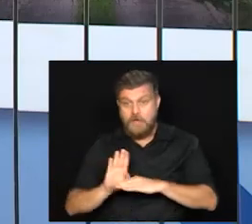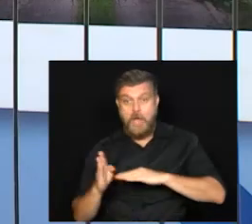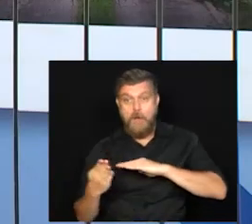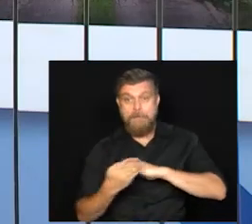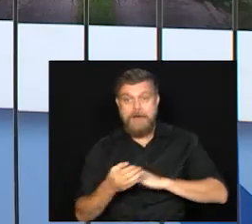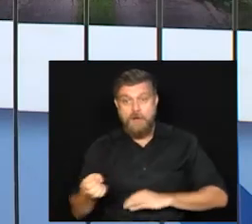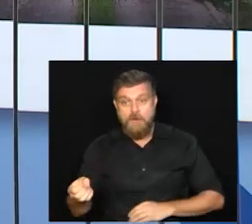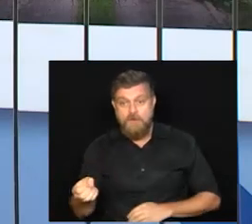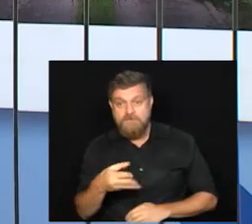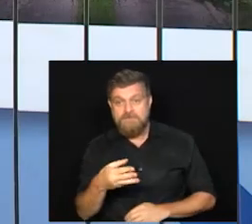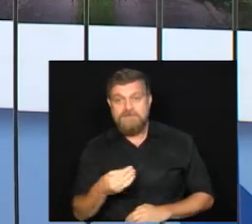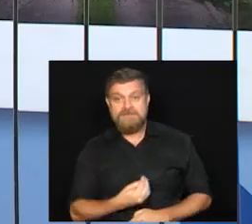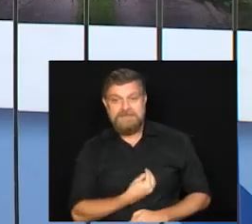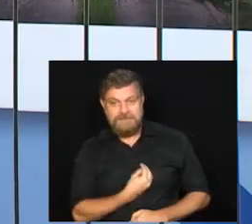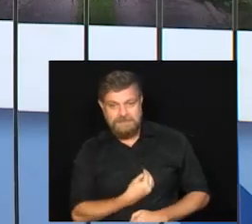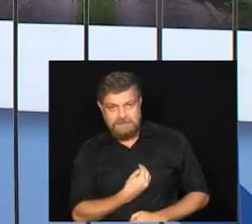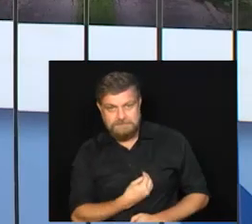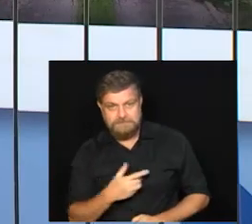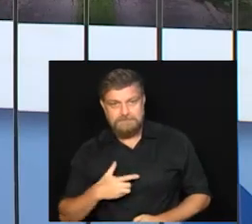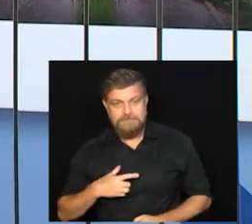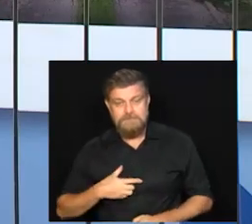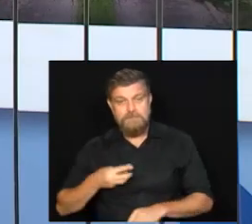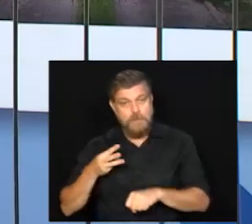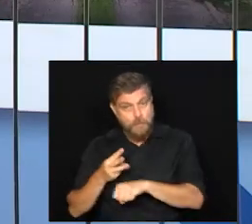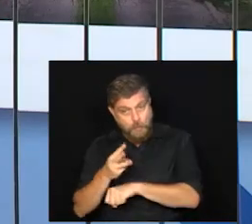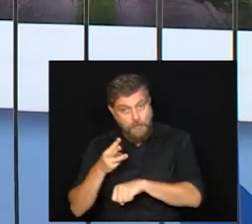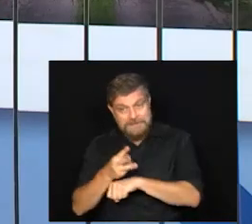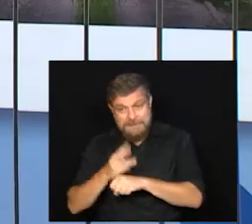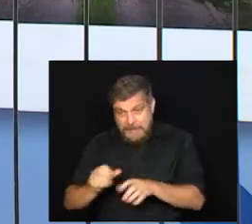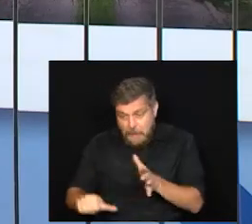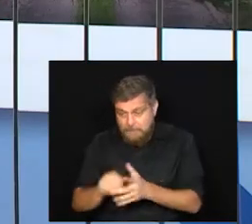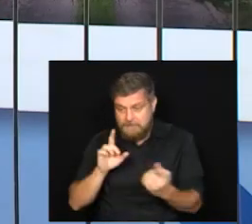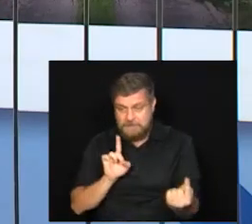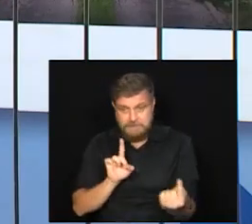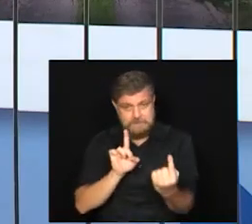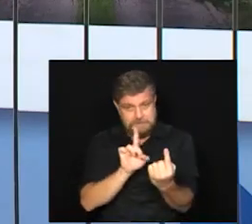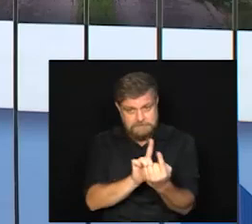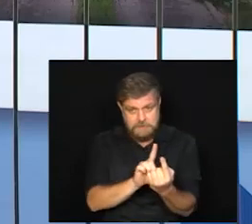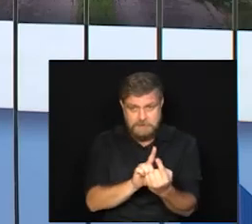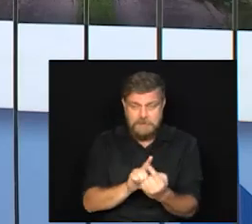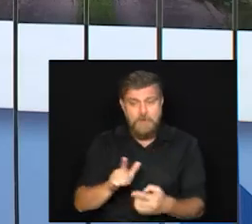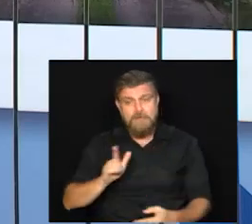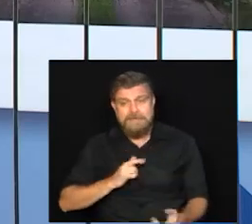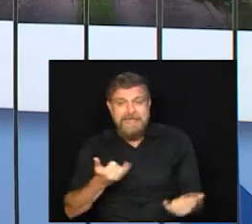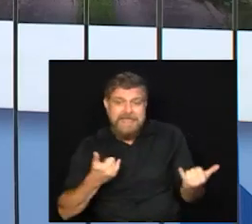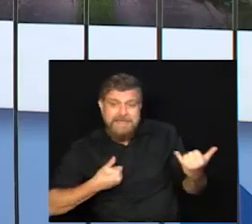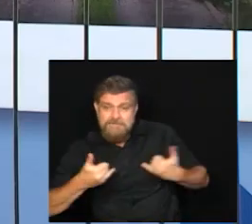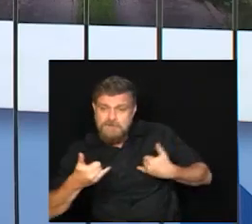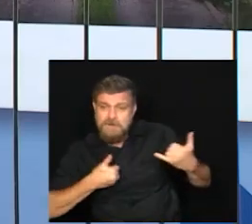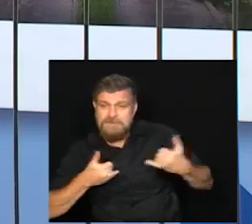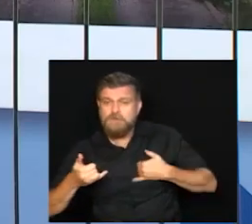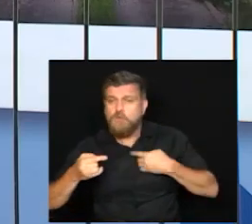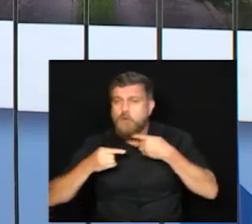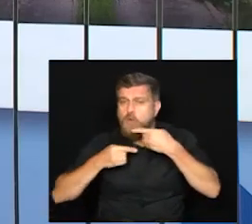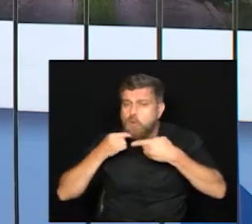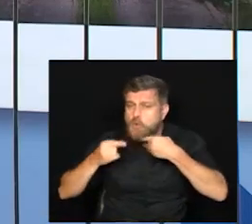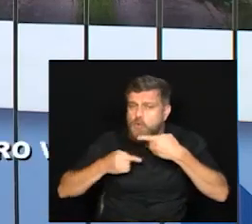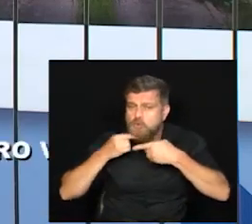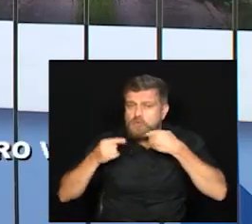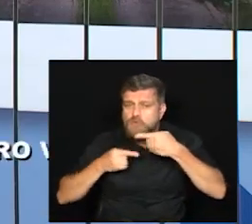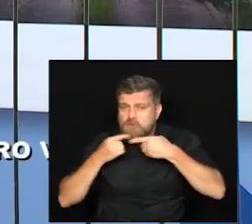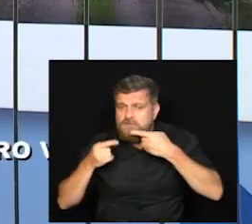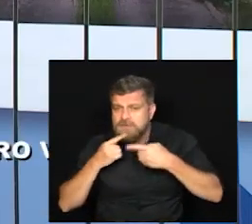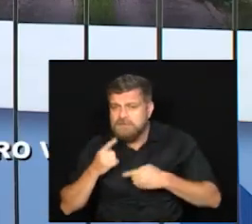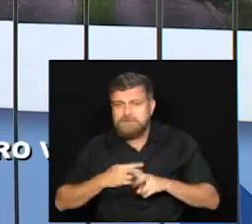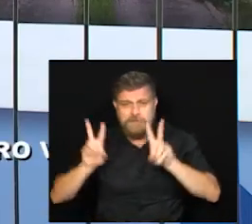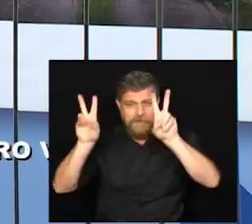deixar aqui o telefone do WhatsApp para quem precisa de um primeiro atendimento ou até ter informações ou tirar dúvidas sobre